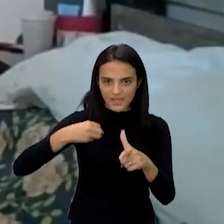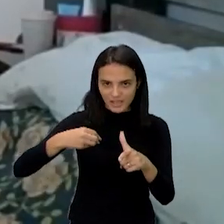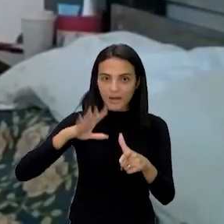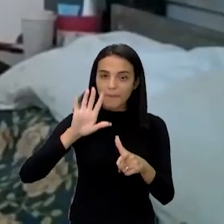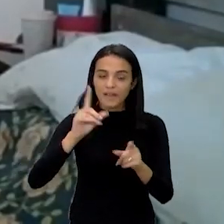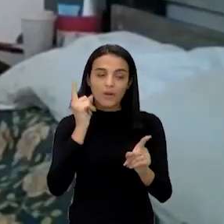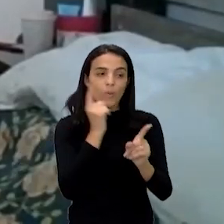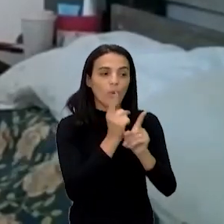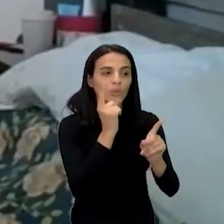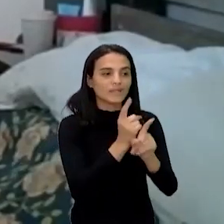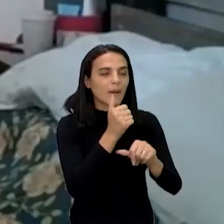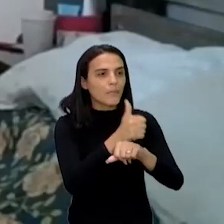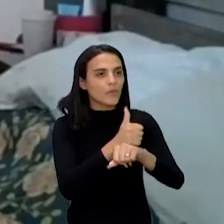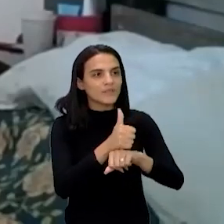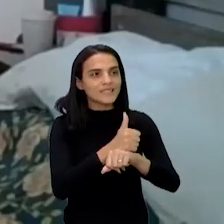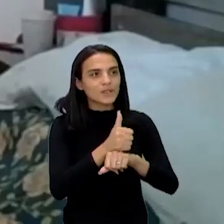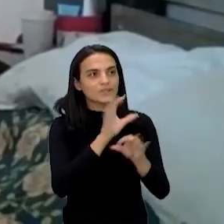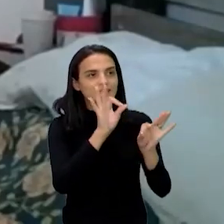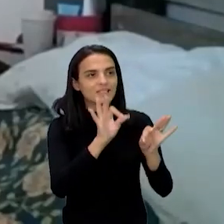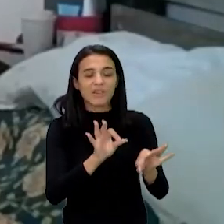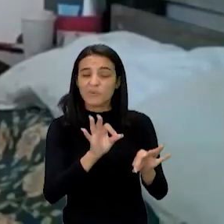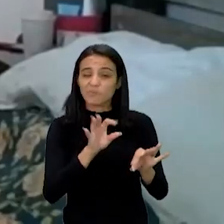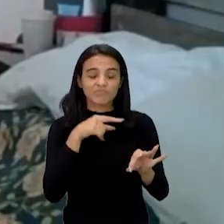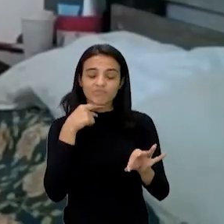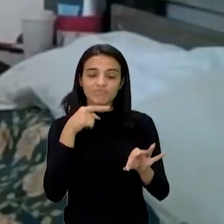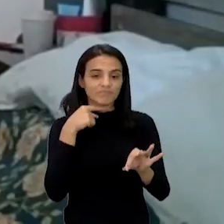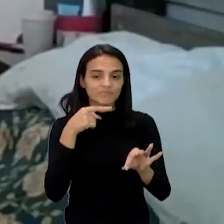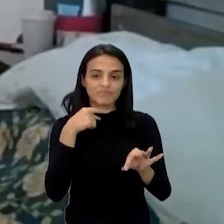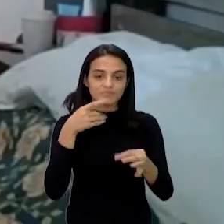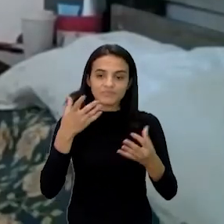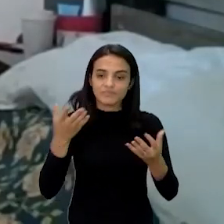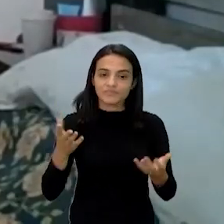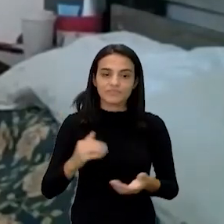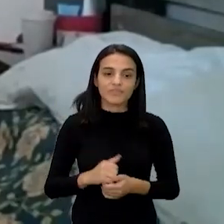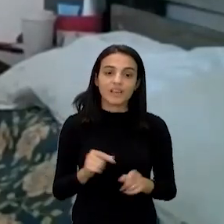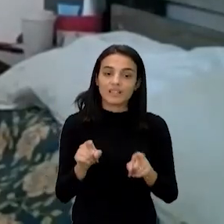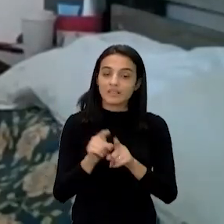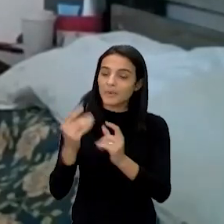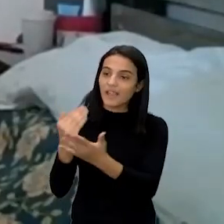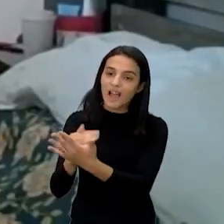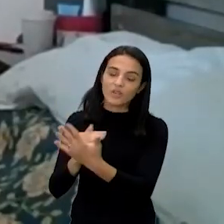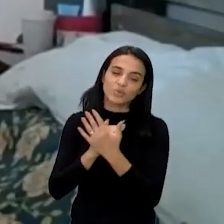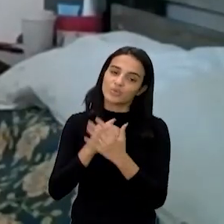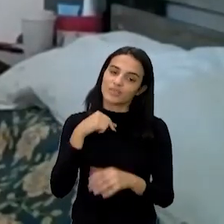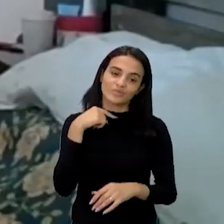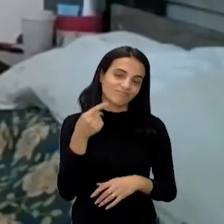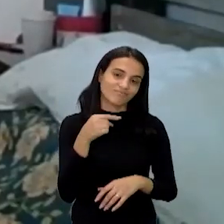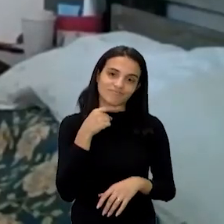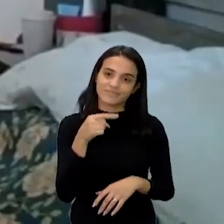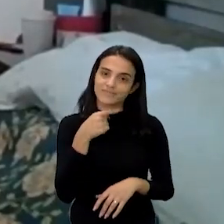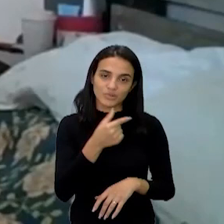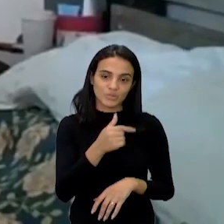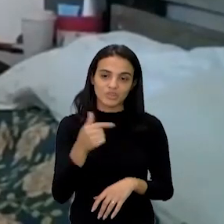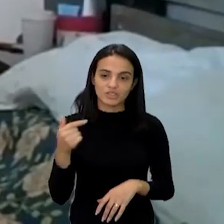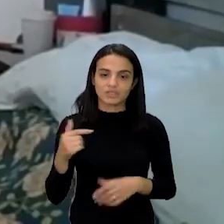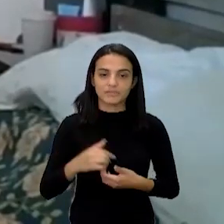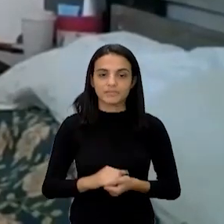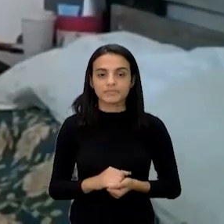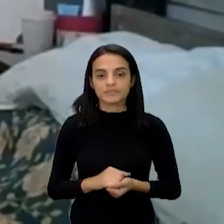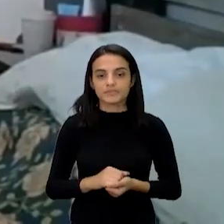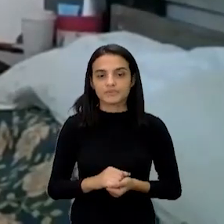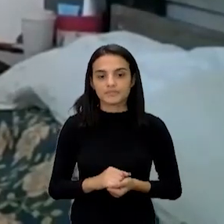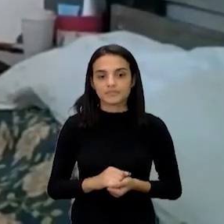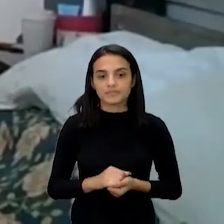como profissional, e não tinha muito apoio nesse sentido, né? E aí veio